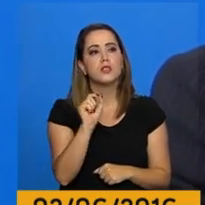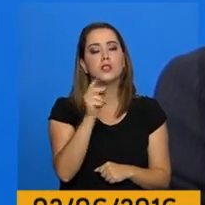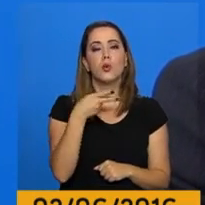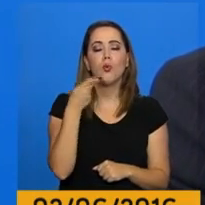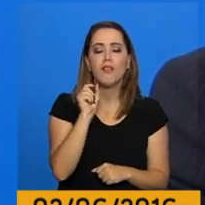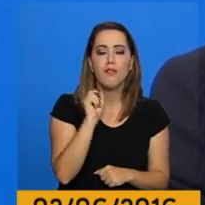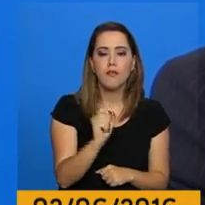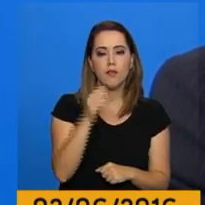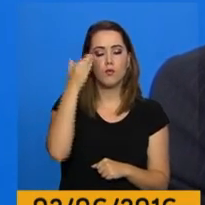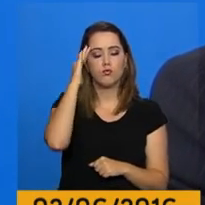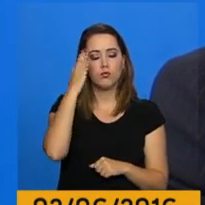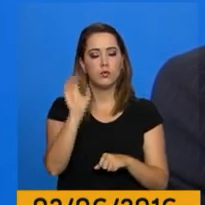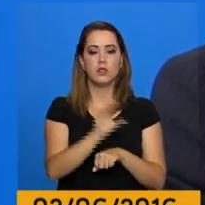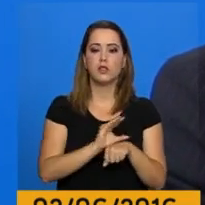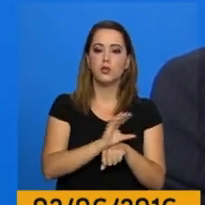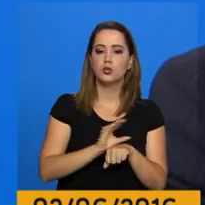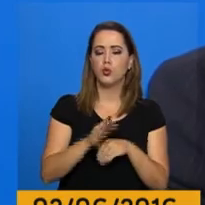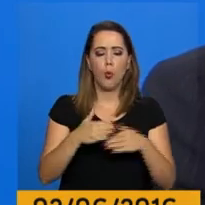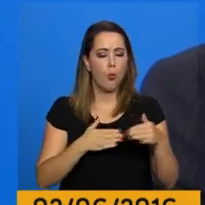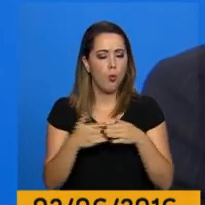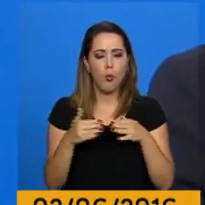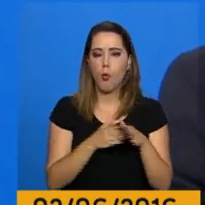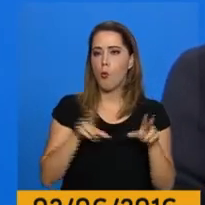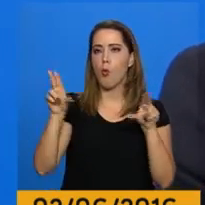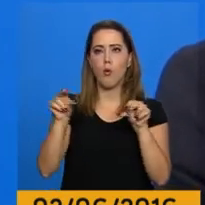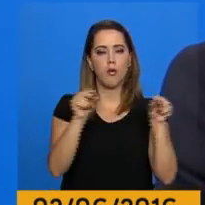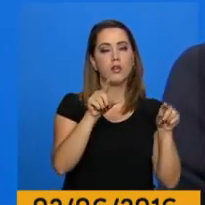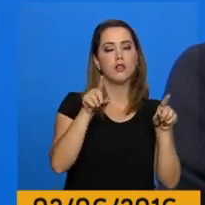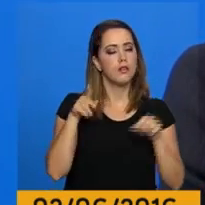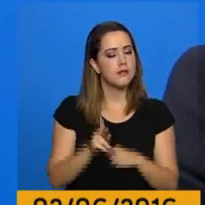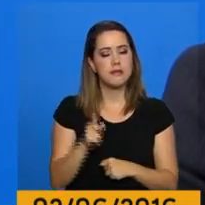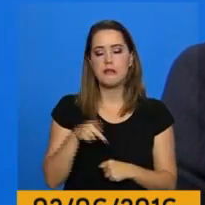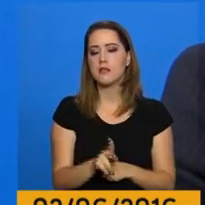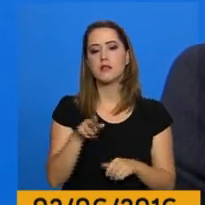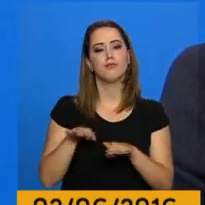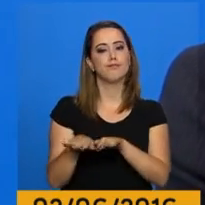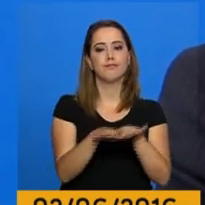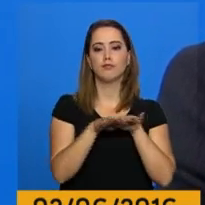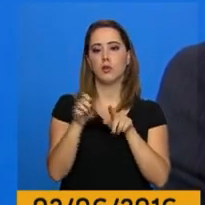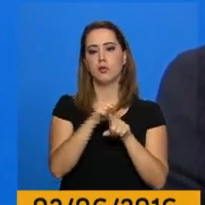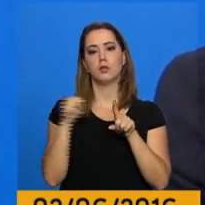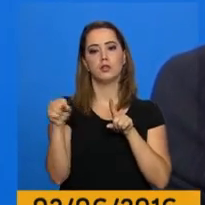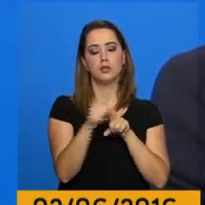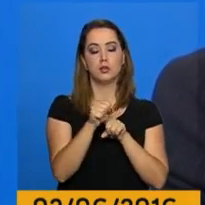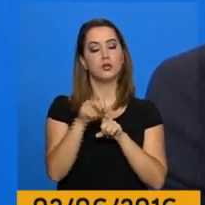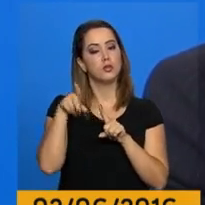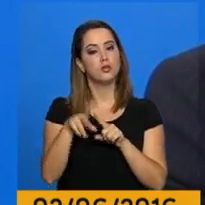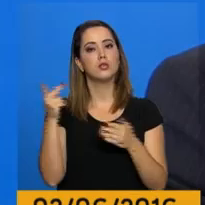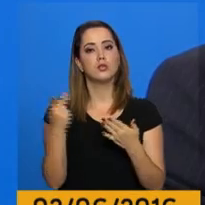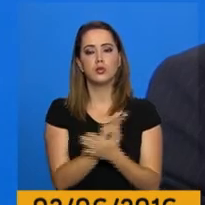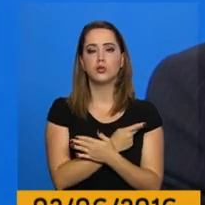tema é sempre a composição de harmonia social, de paz social, de eficácia da ordem posta em decorrência